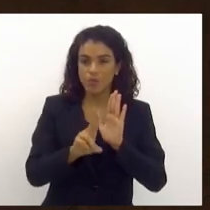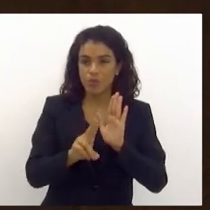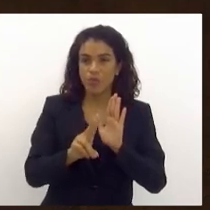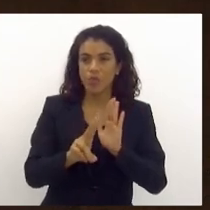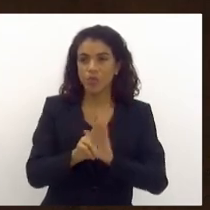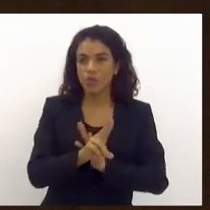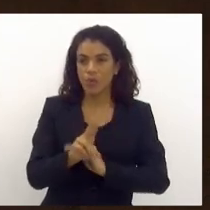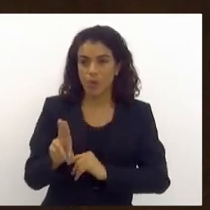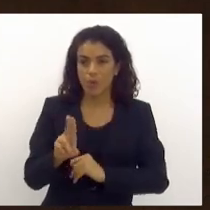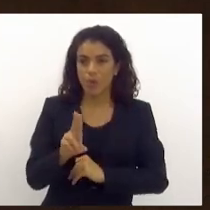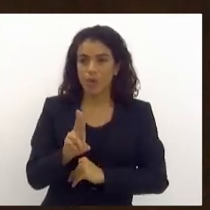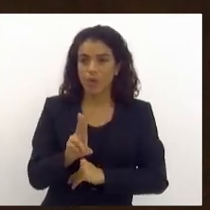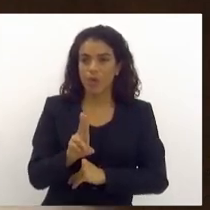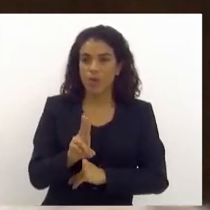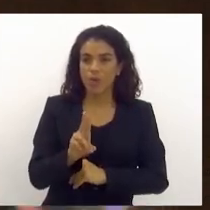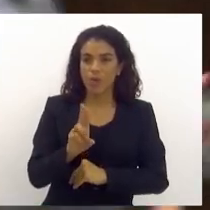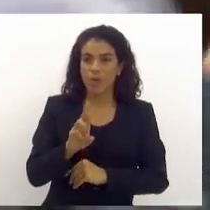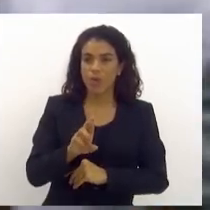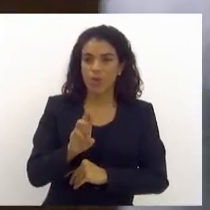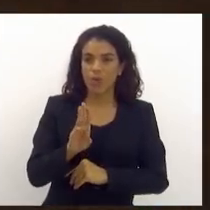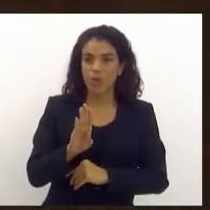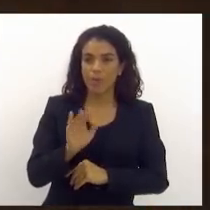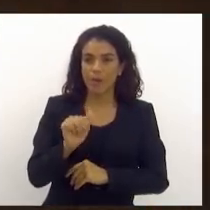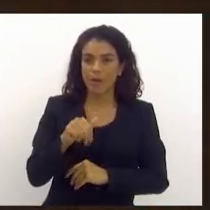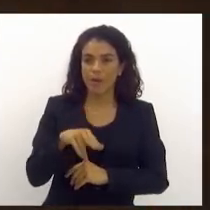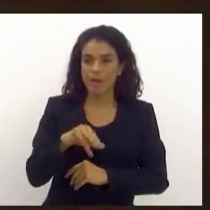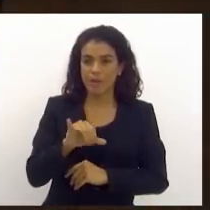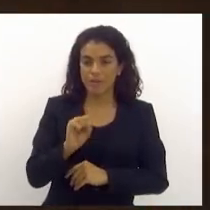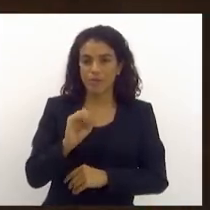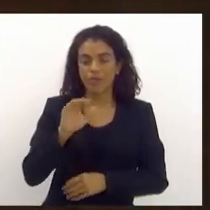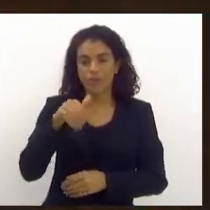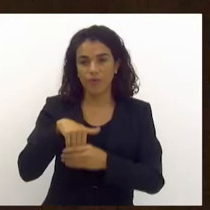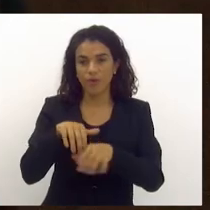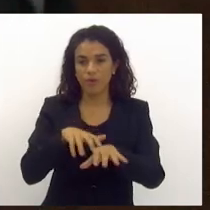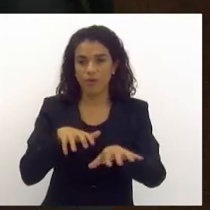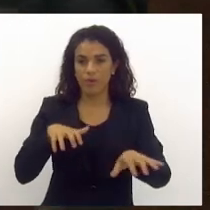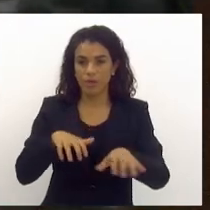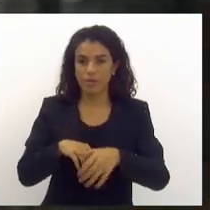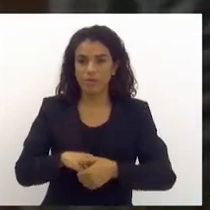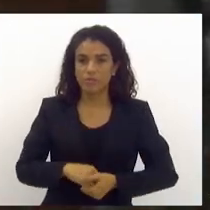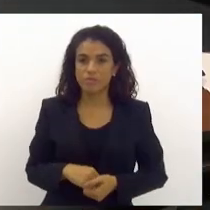meu voto contrário, fica o registro. Perfeito. Urbanismo.